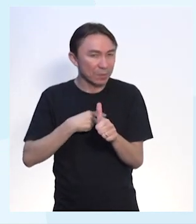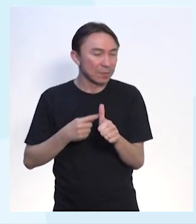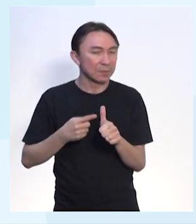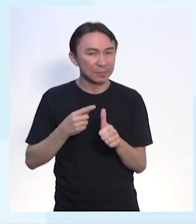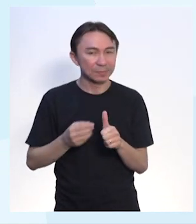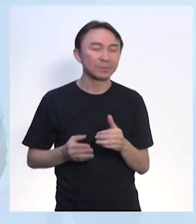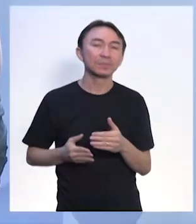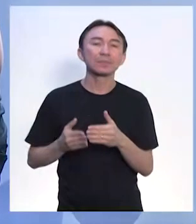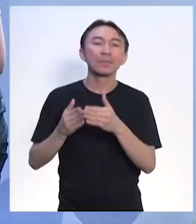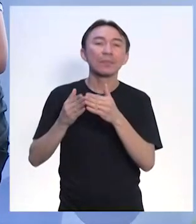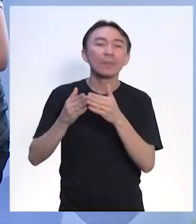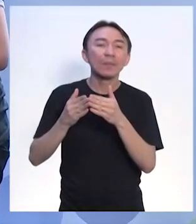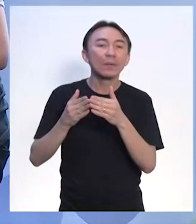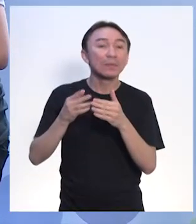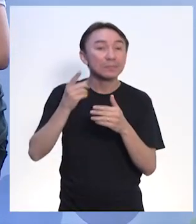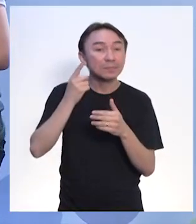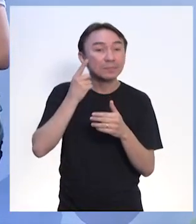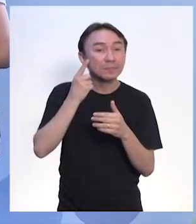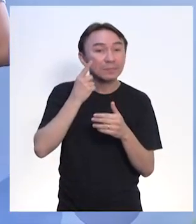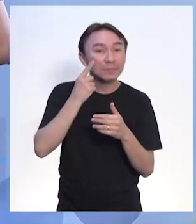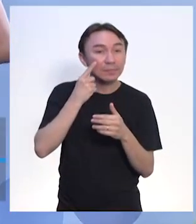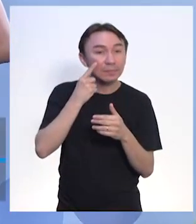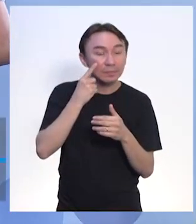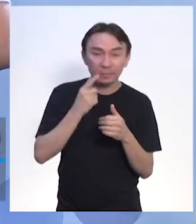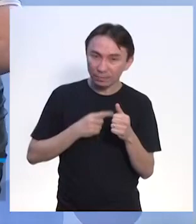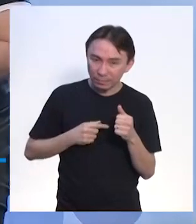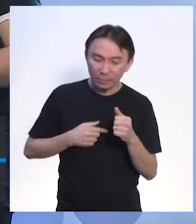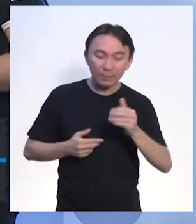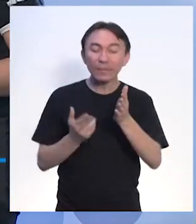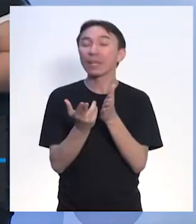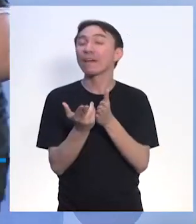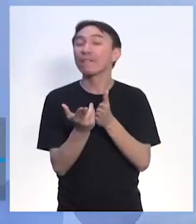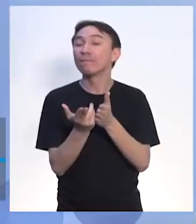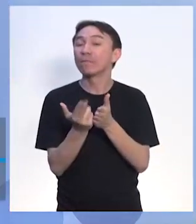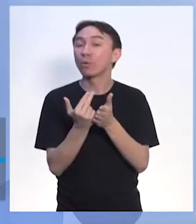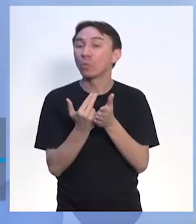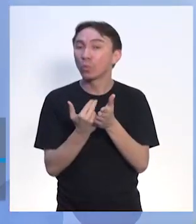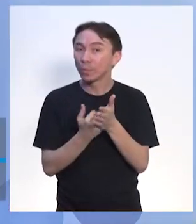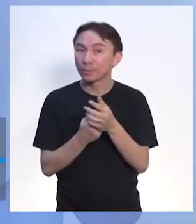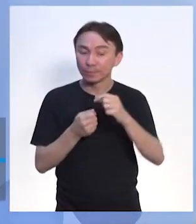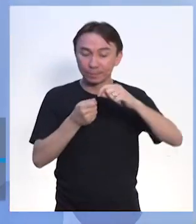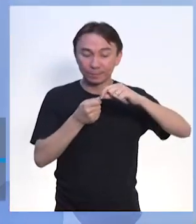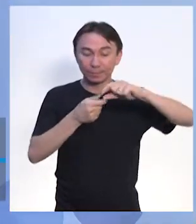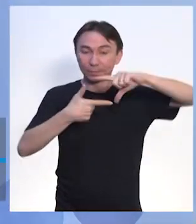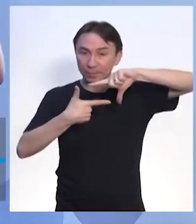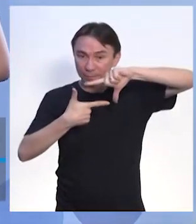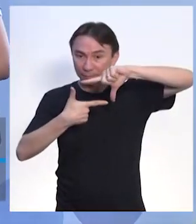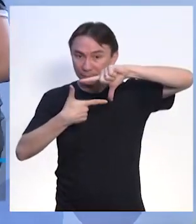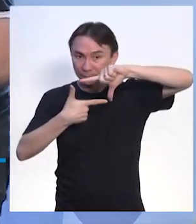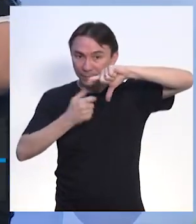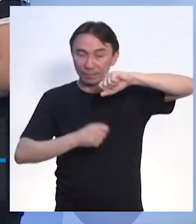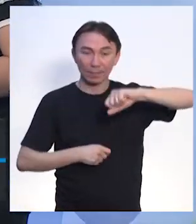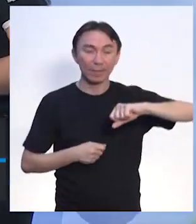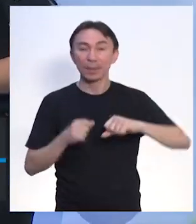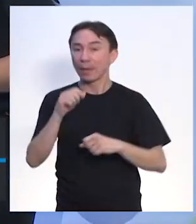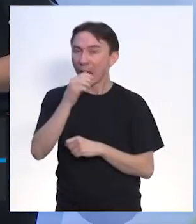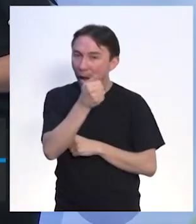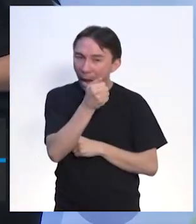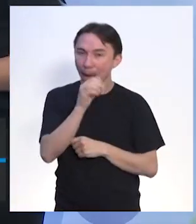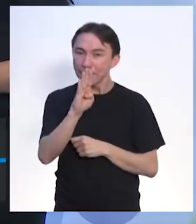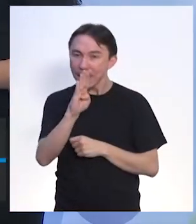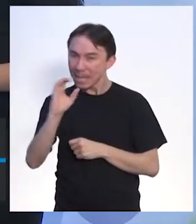aqui para mim, o seguinte, ó. Eu observo a figura, então, figura A, figura B, figura